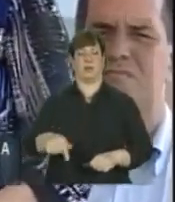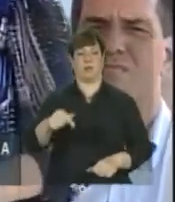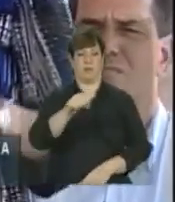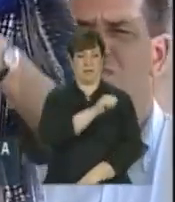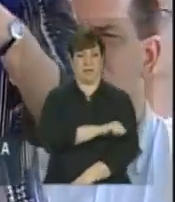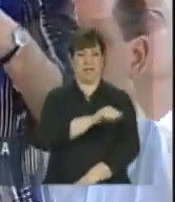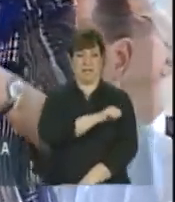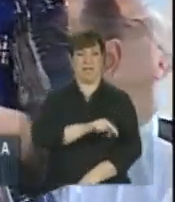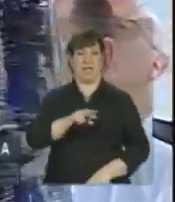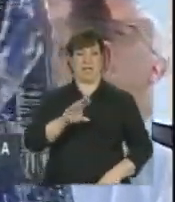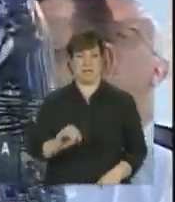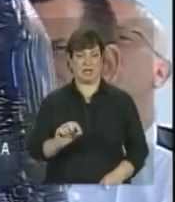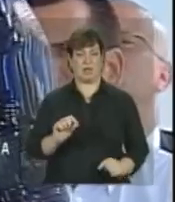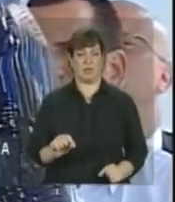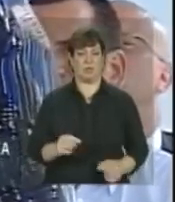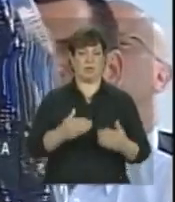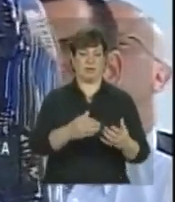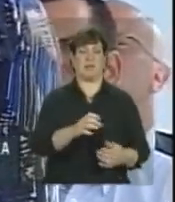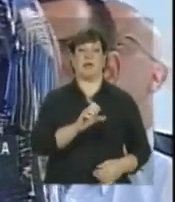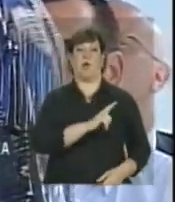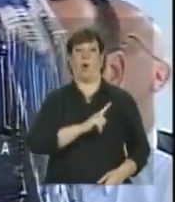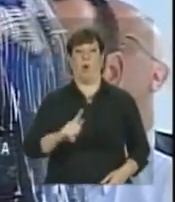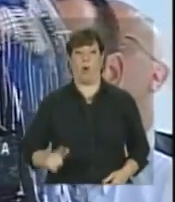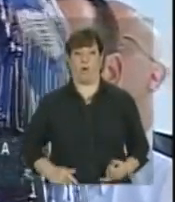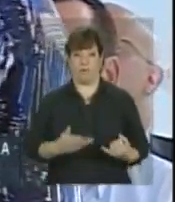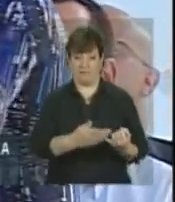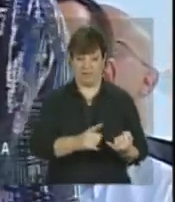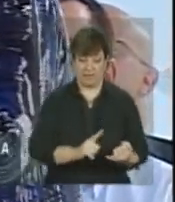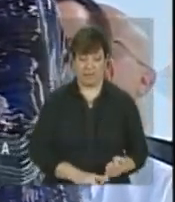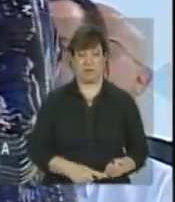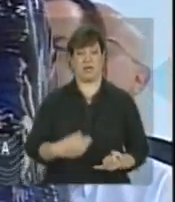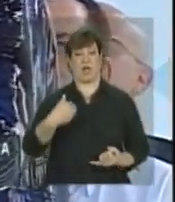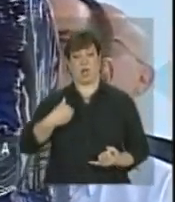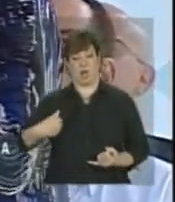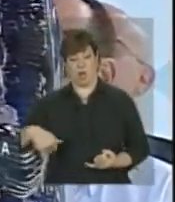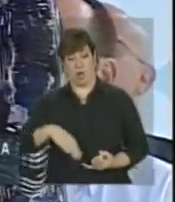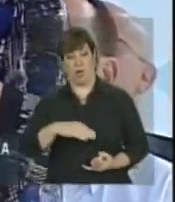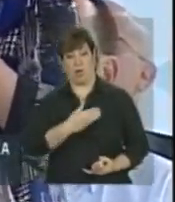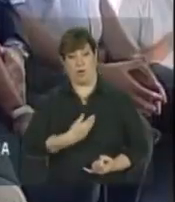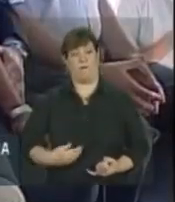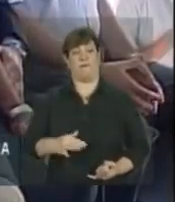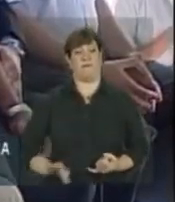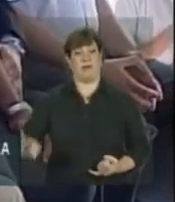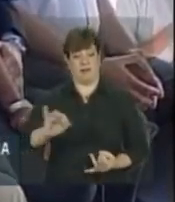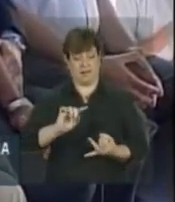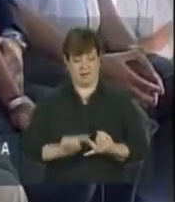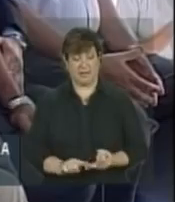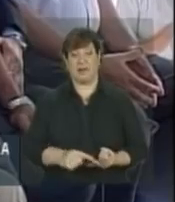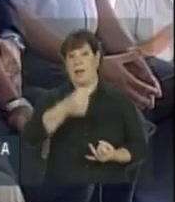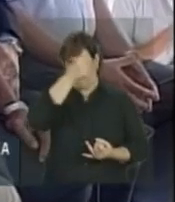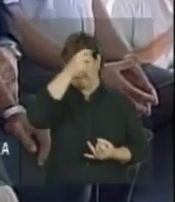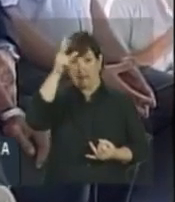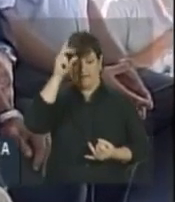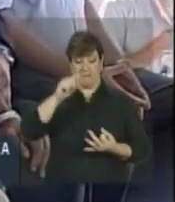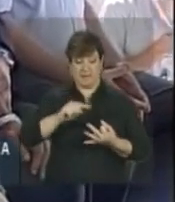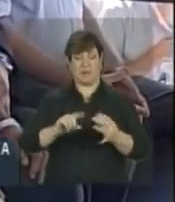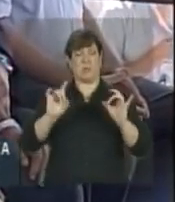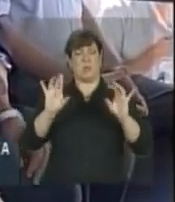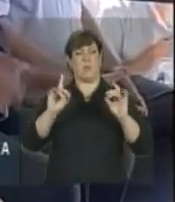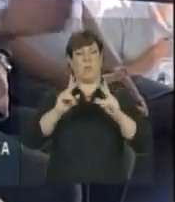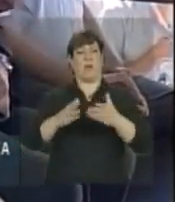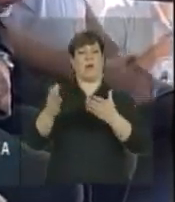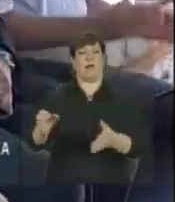Janeiro, tanto o Sérgio Cabral quanto a nós, se a gente tivesse um prefeito da qualidade